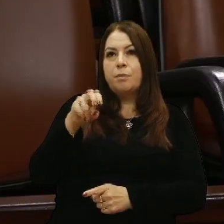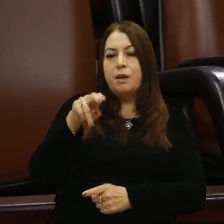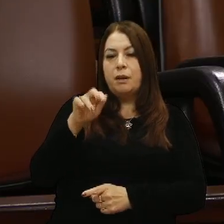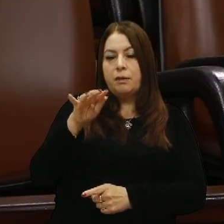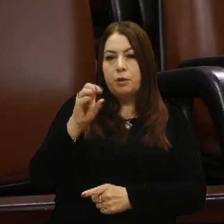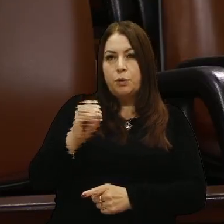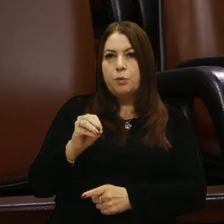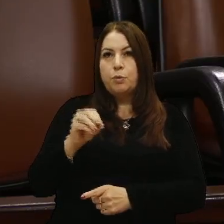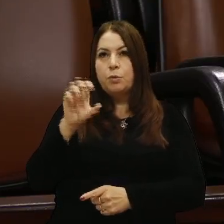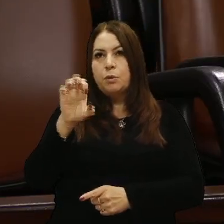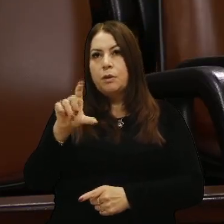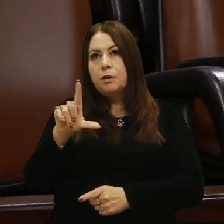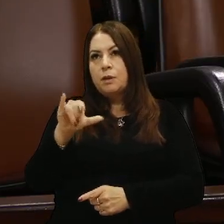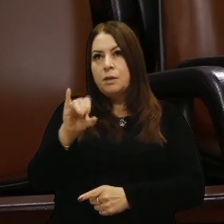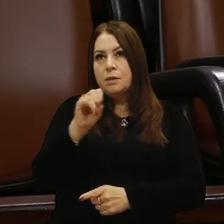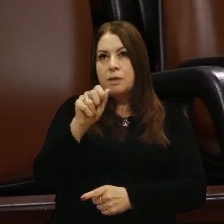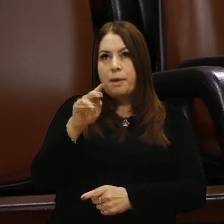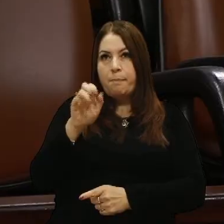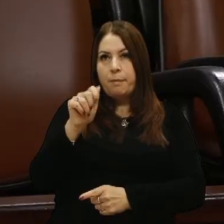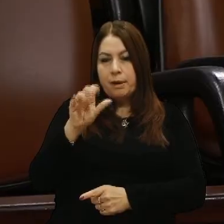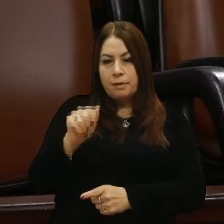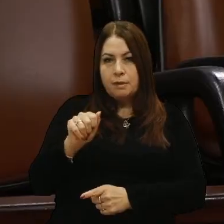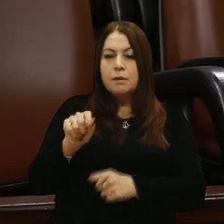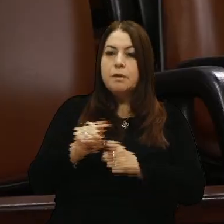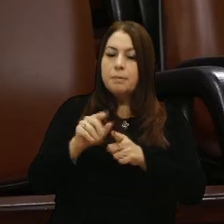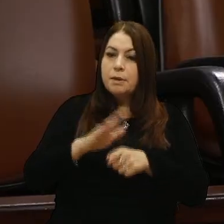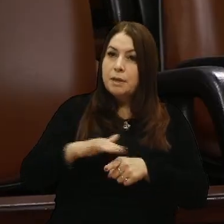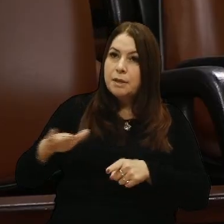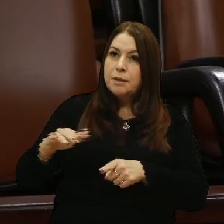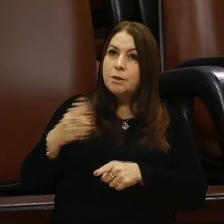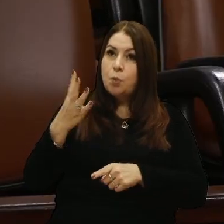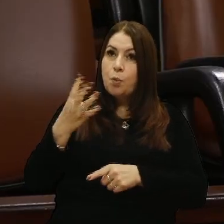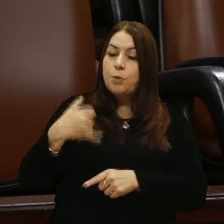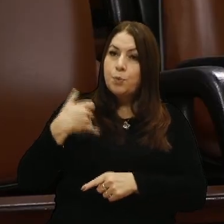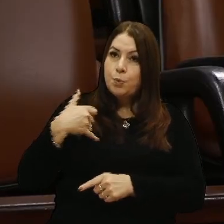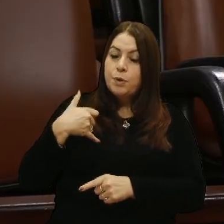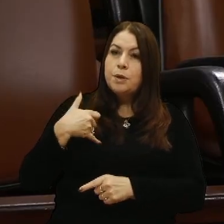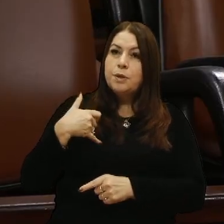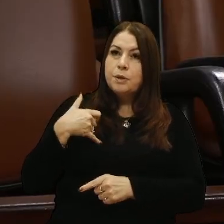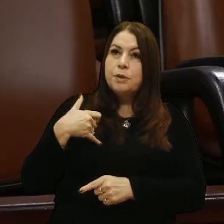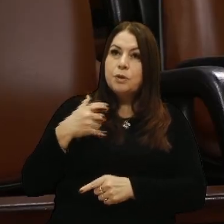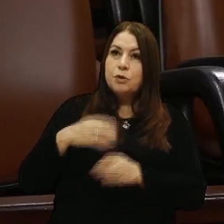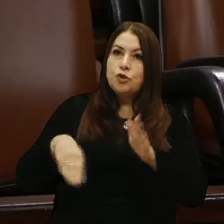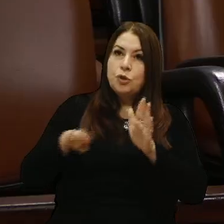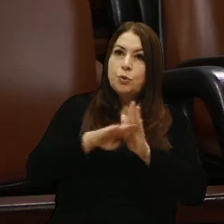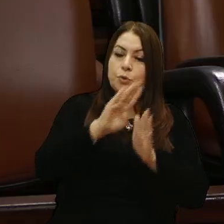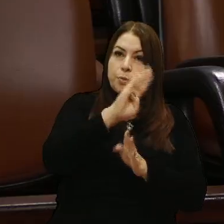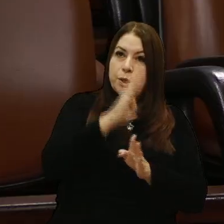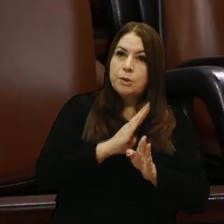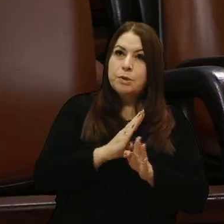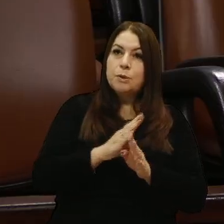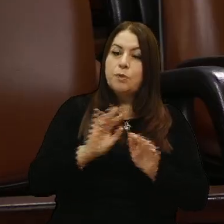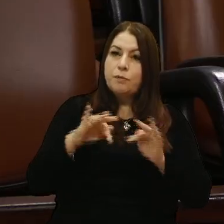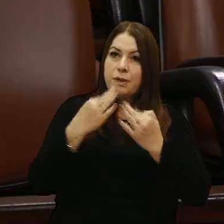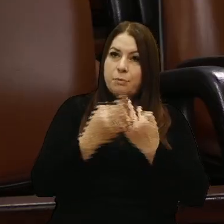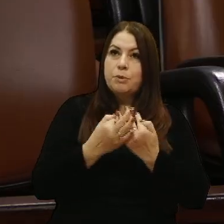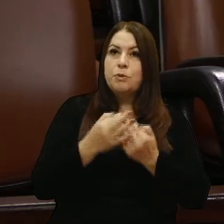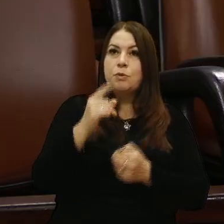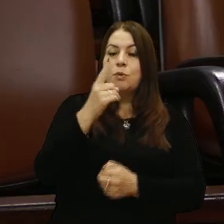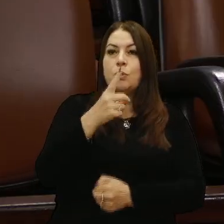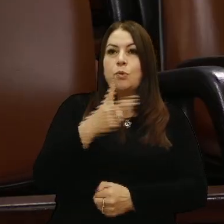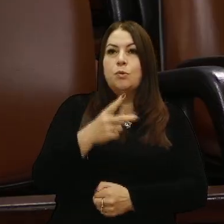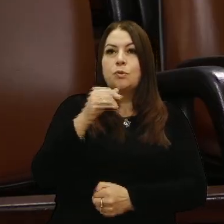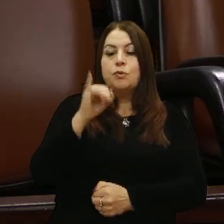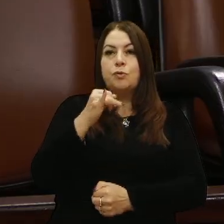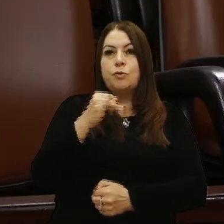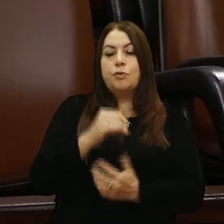Sequin e Elisabetta Sartori. Ainda criança, aos 4 anos de idade, chegou ao Brasil com sua família no dia 12